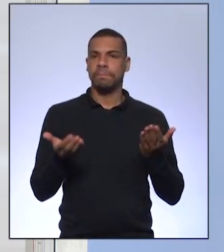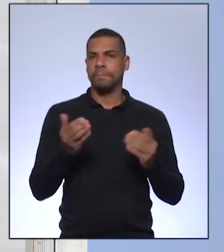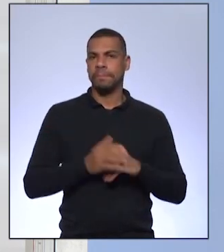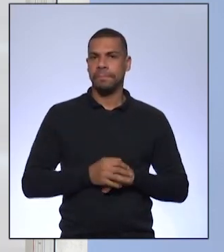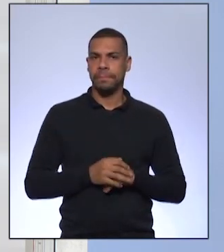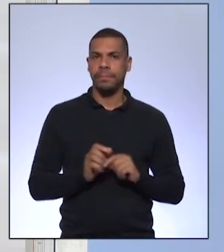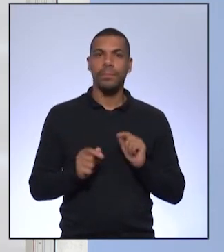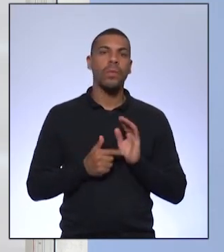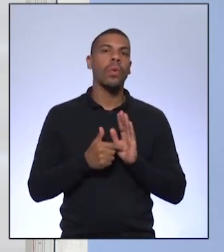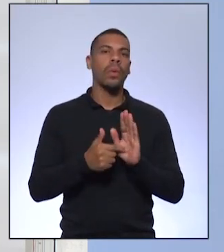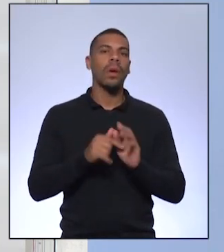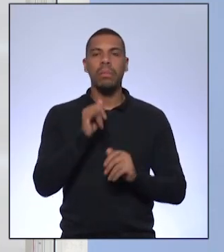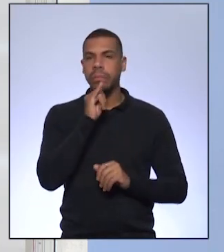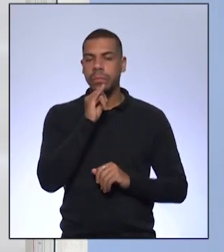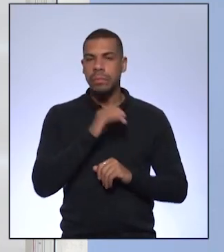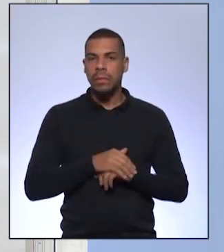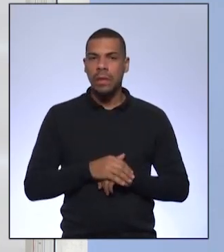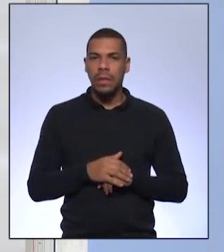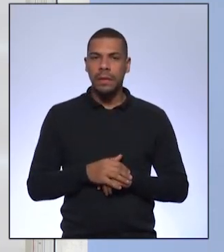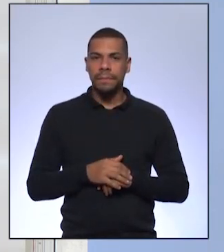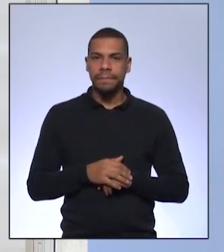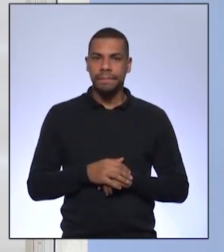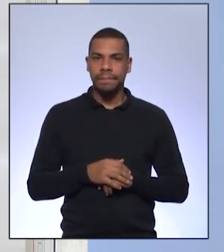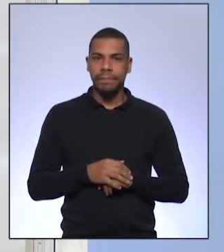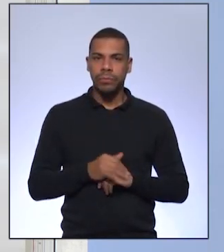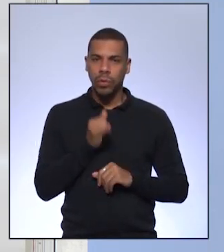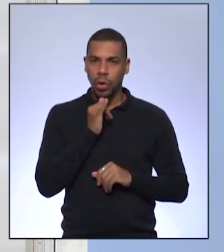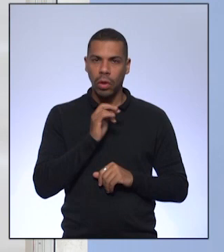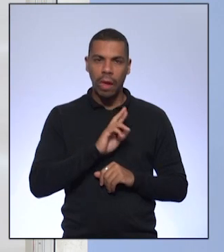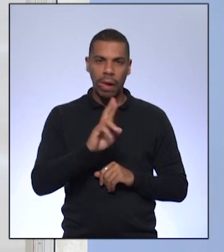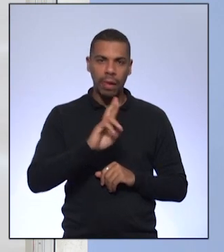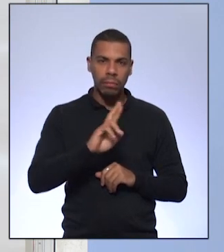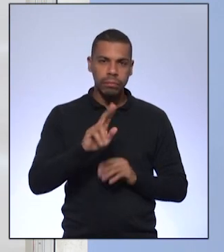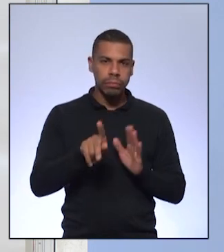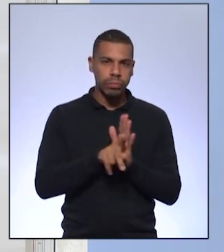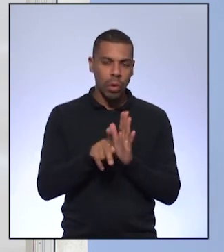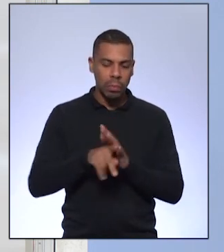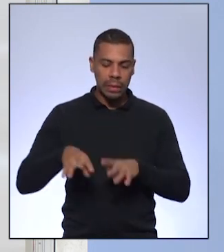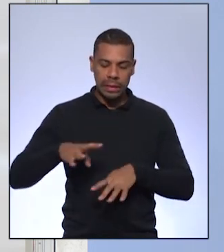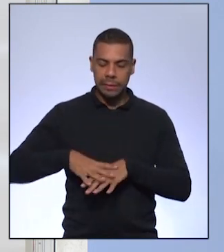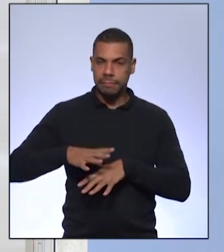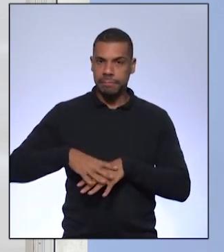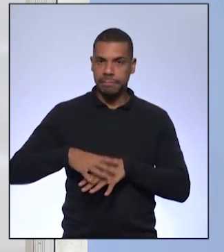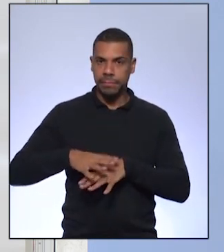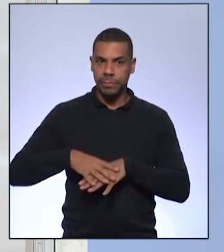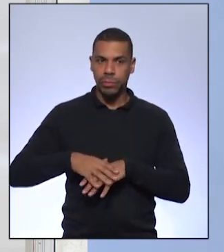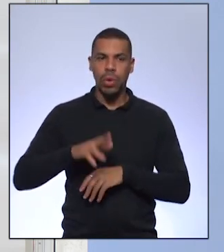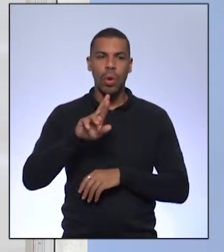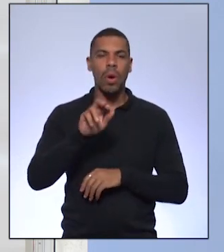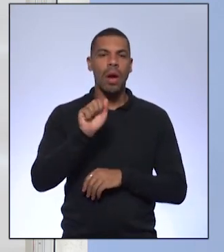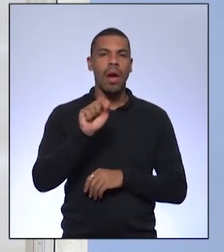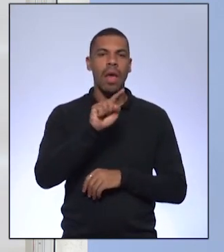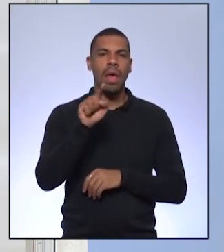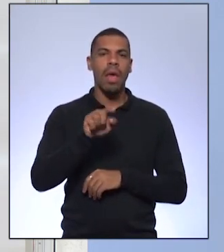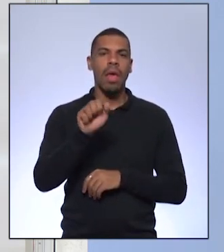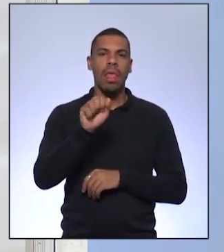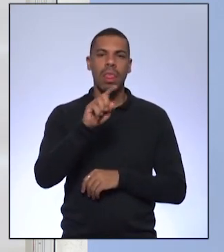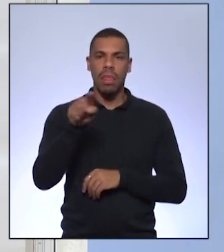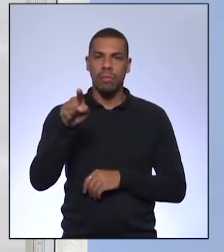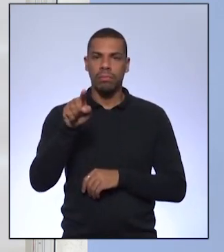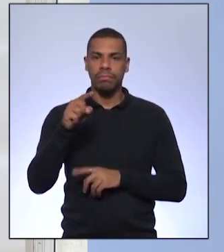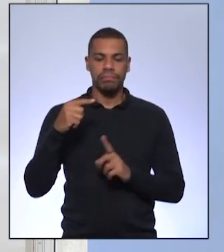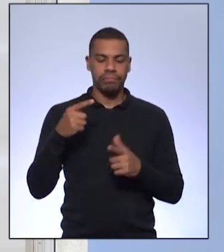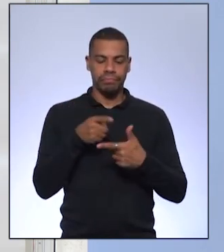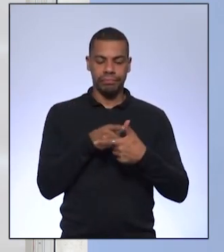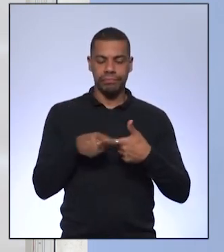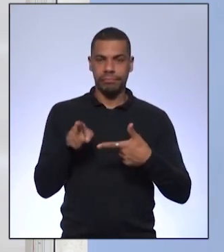a proporcionalidade ela tem a ver com razões matemáticas. E as razões, na realidade, são o quê? São divisões. Tudo